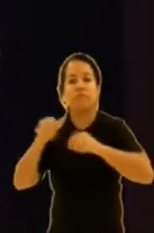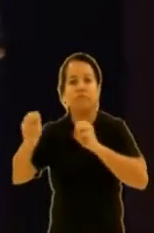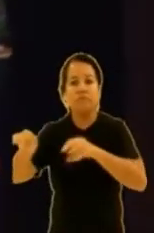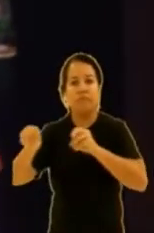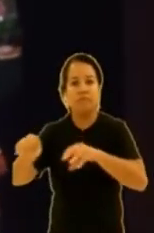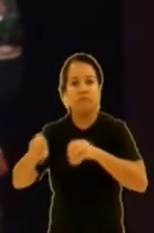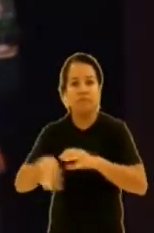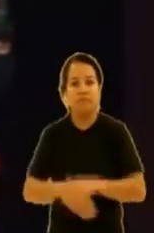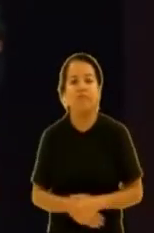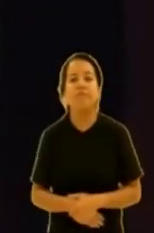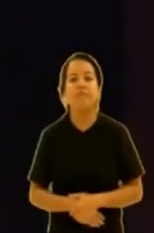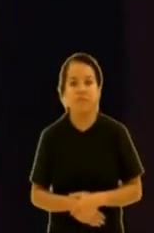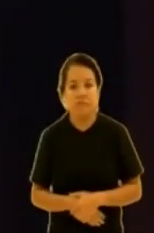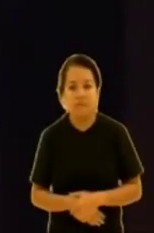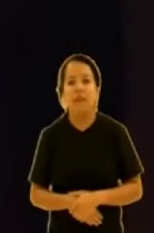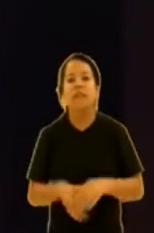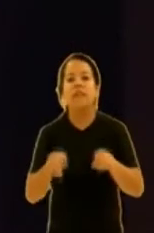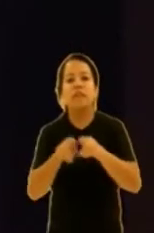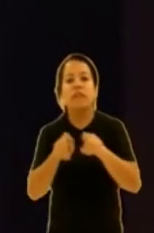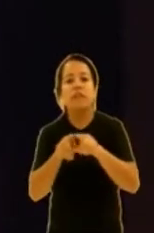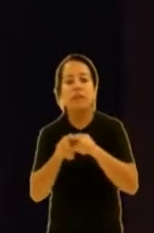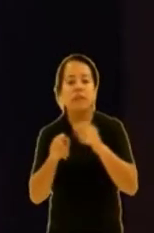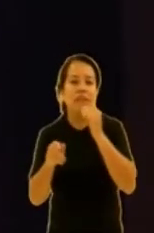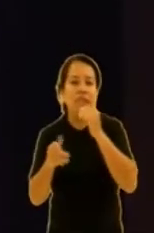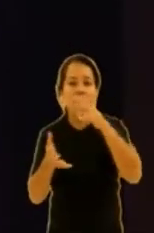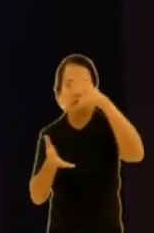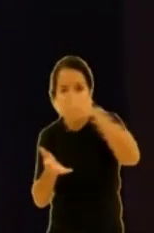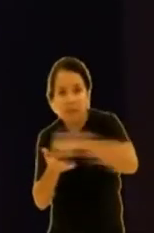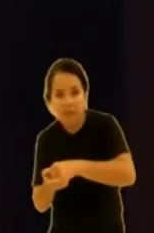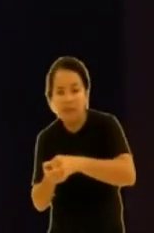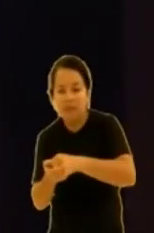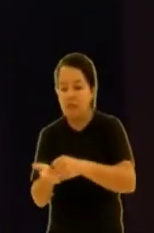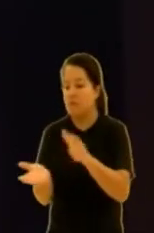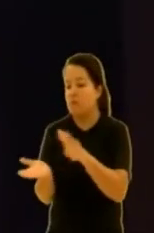foram entregues os recibos das inscrições. Caso você